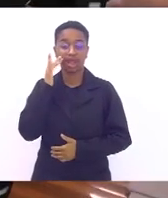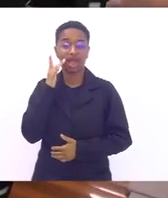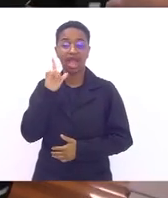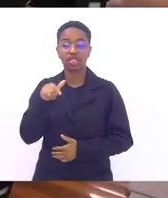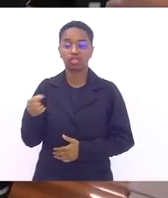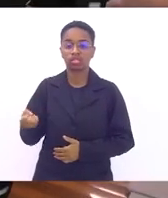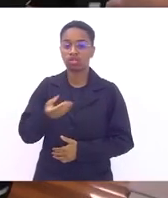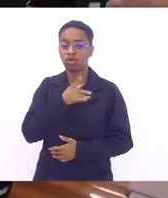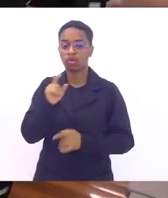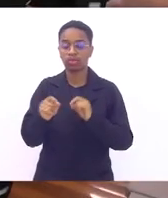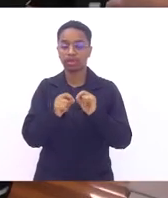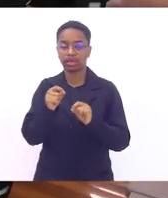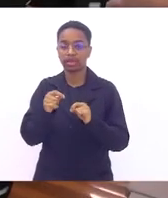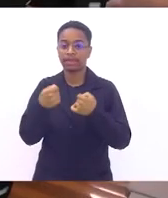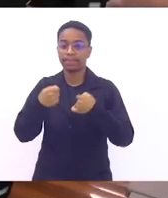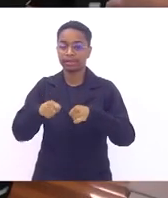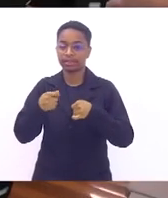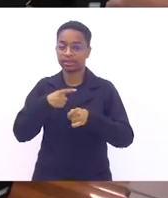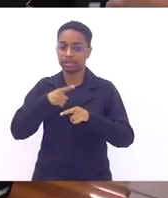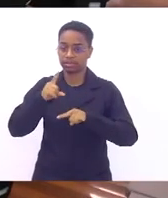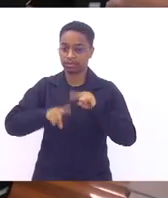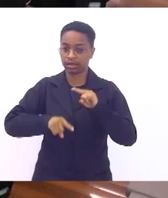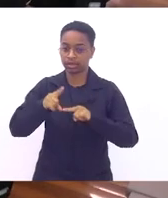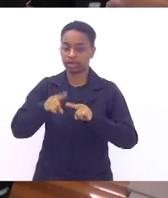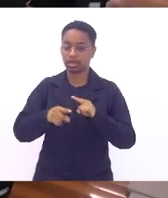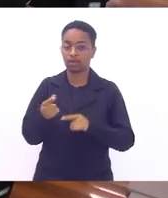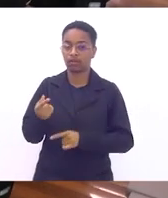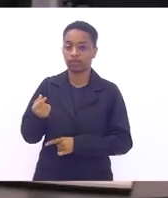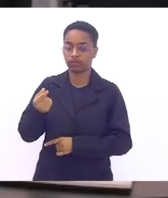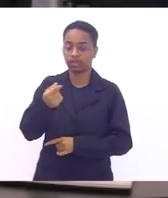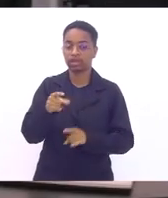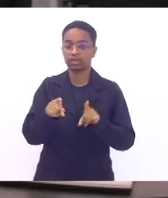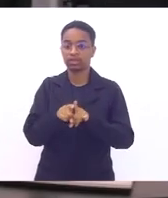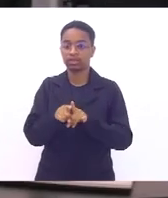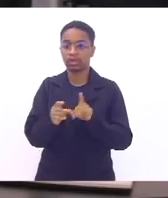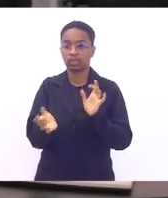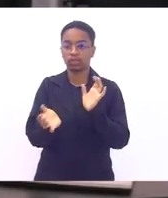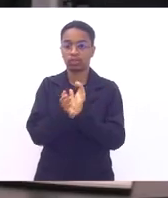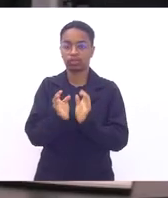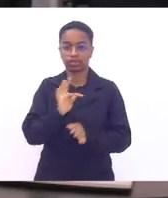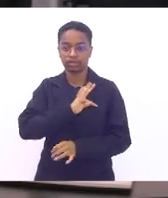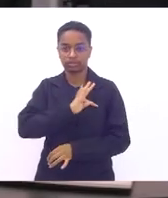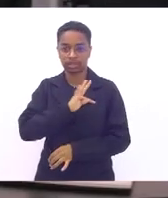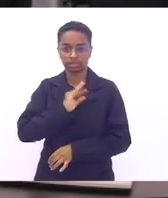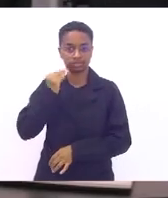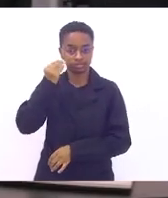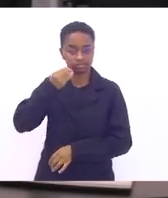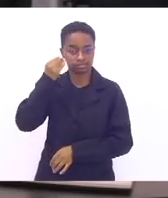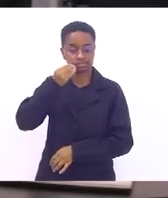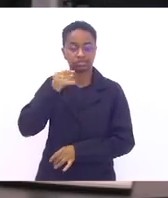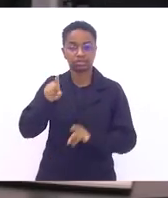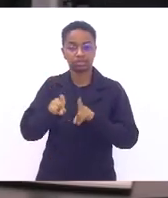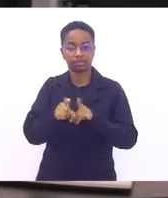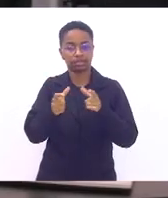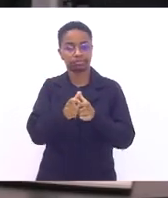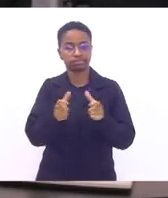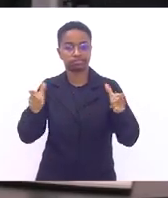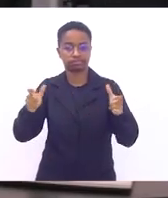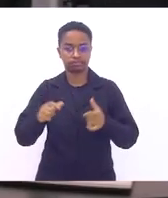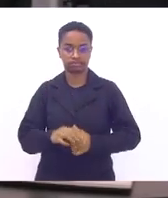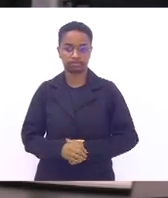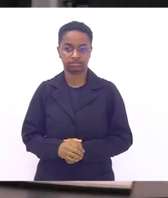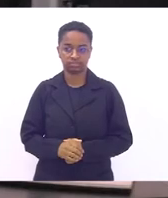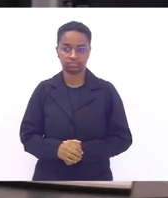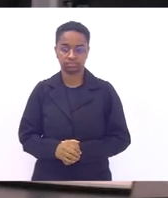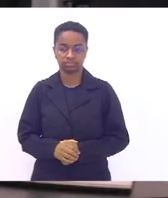que é contar com recursos financeiros e com um corpo técnico experiente e ampliado, né,